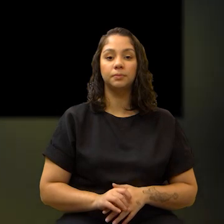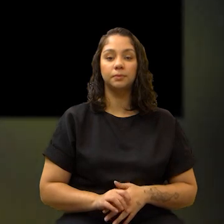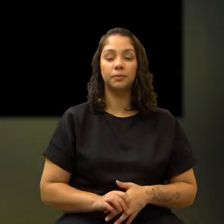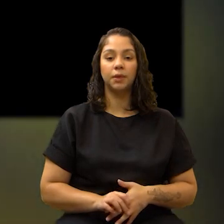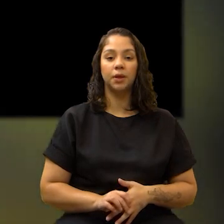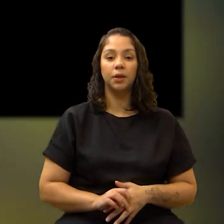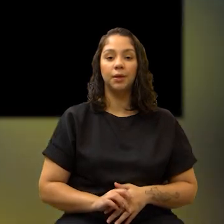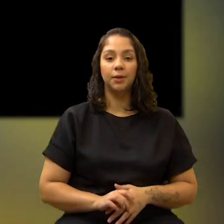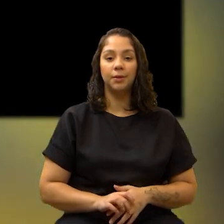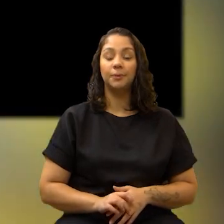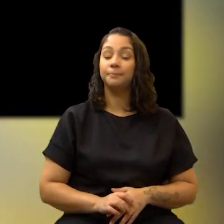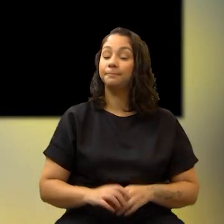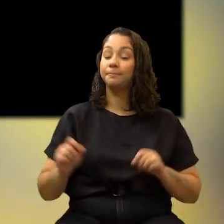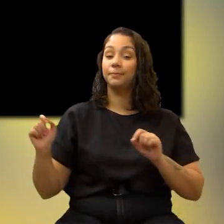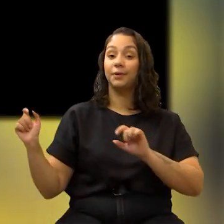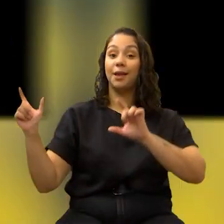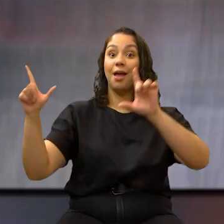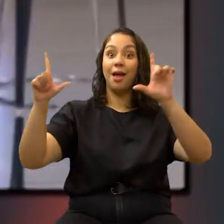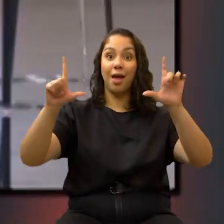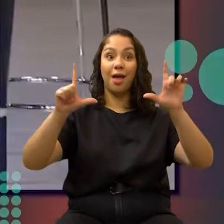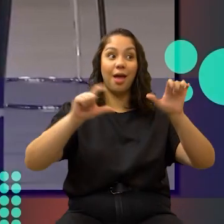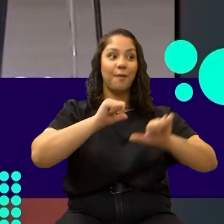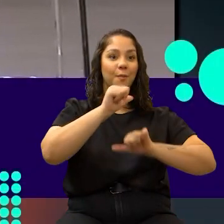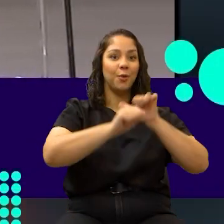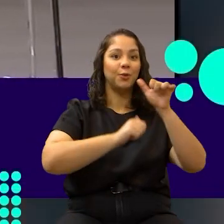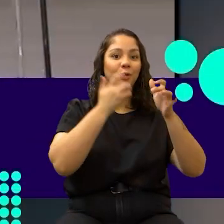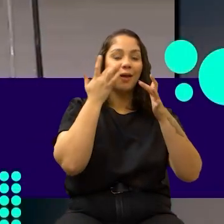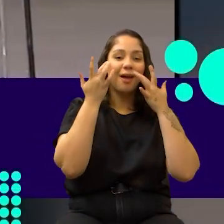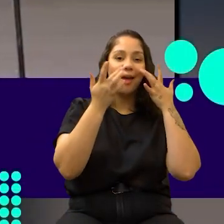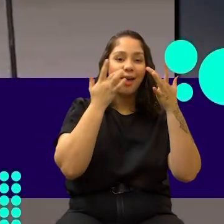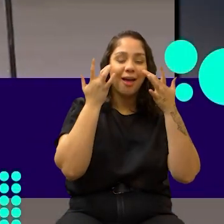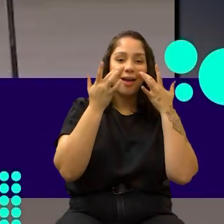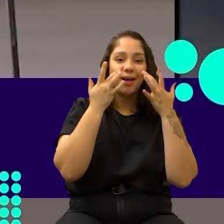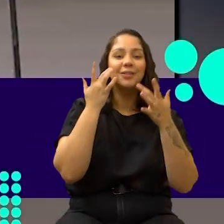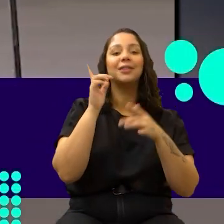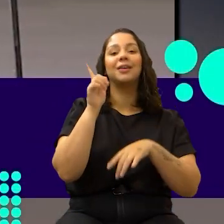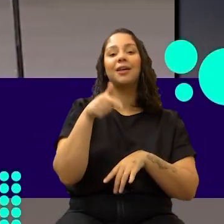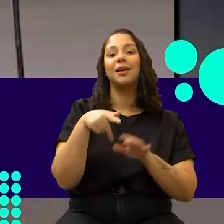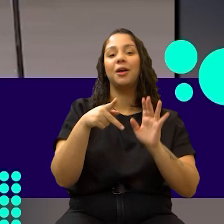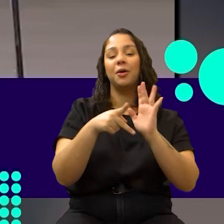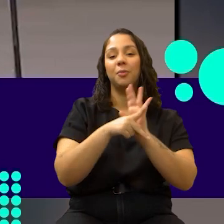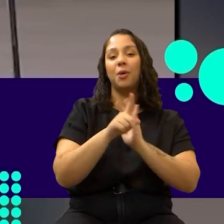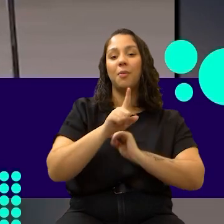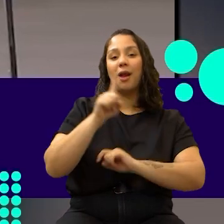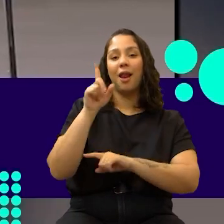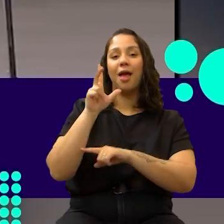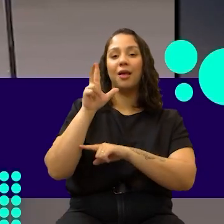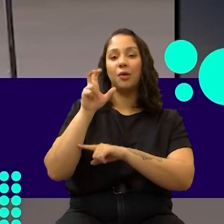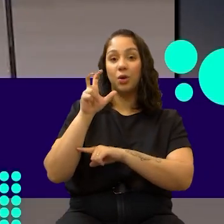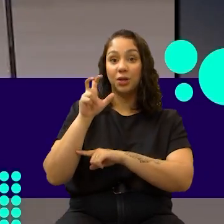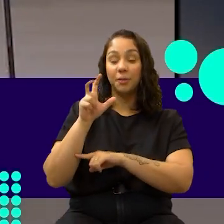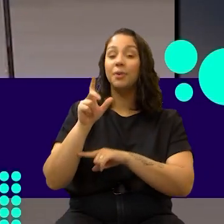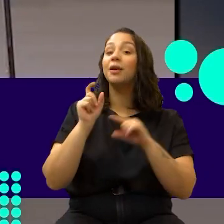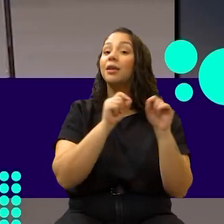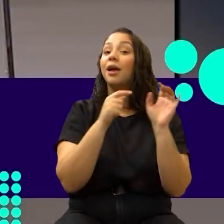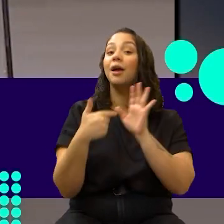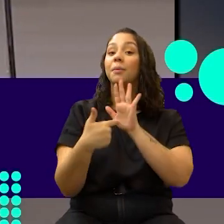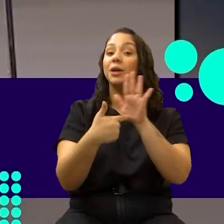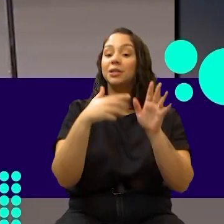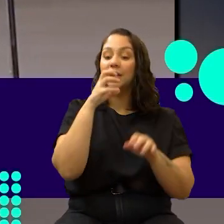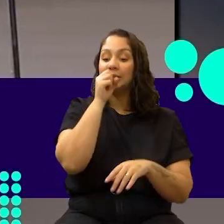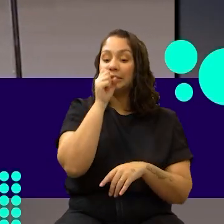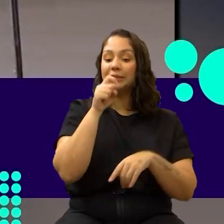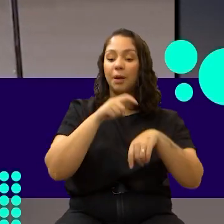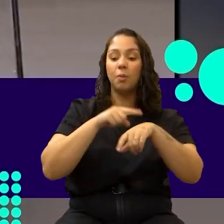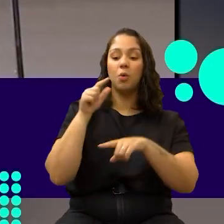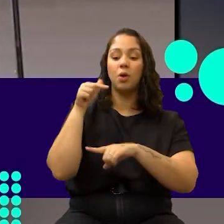Da telona para os palcos. No Teatro Oficina do Estudante Guatemi